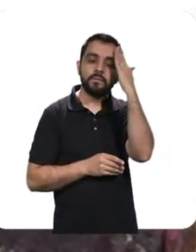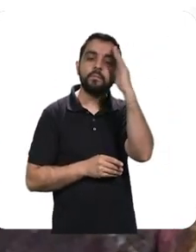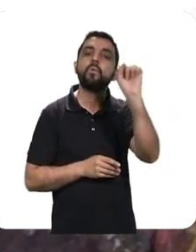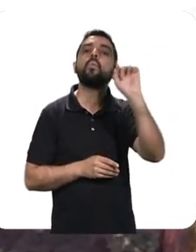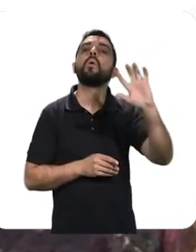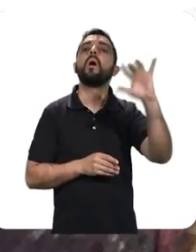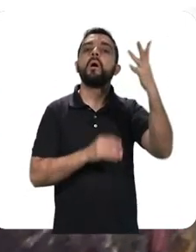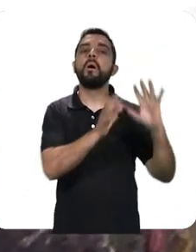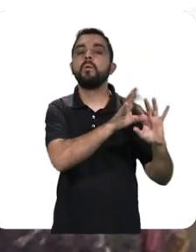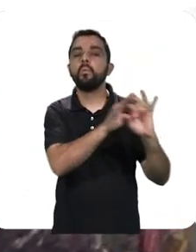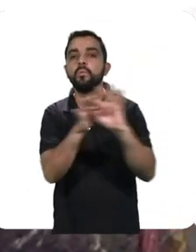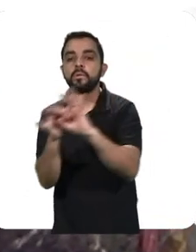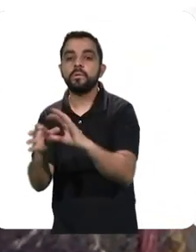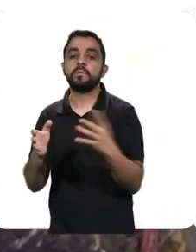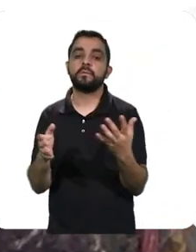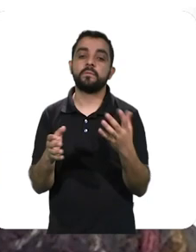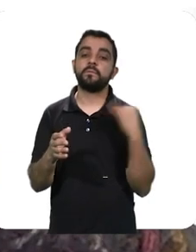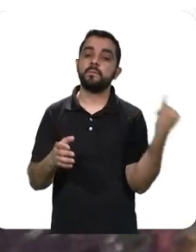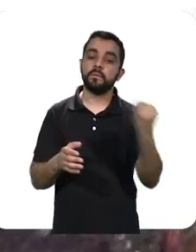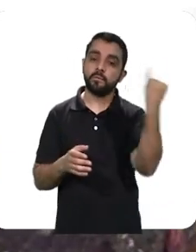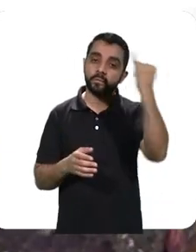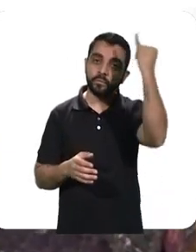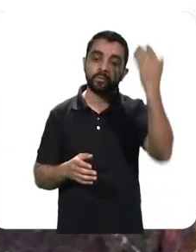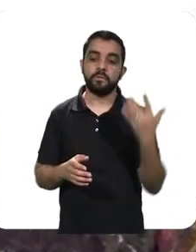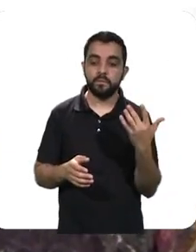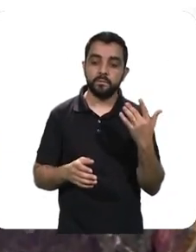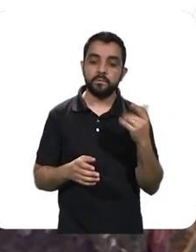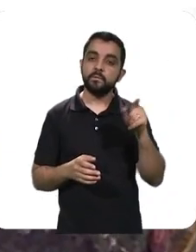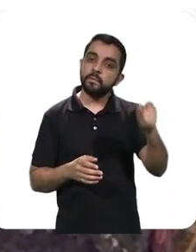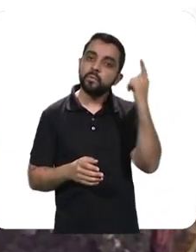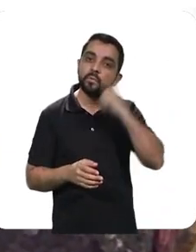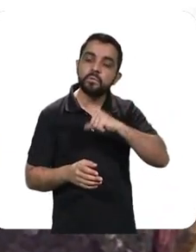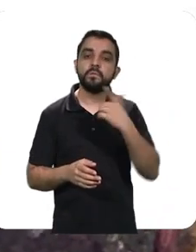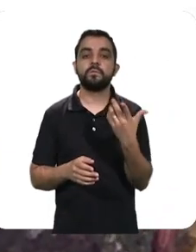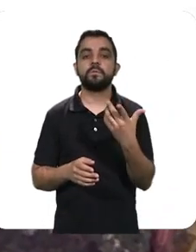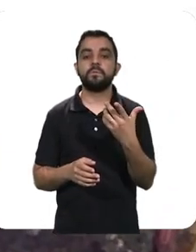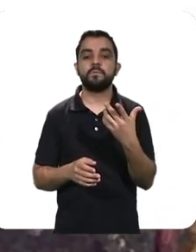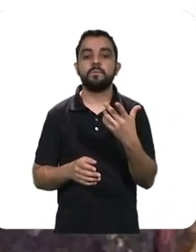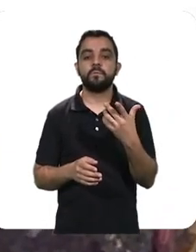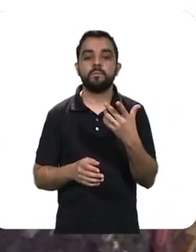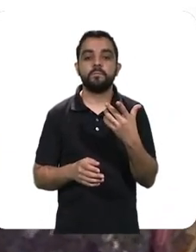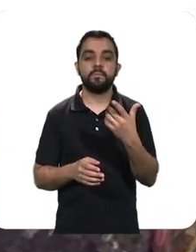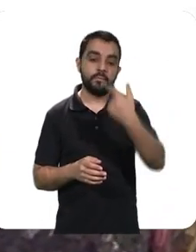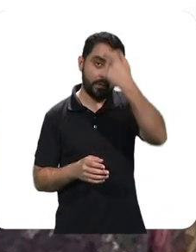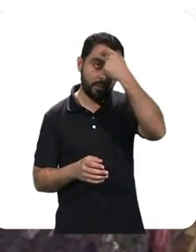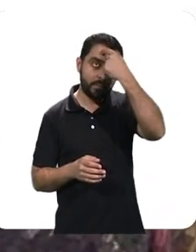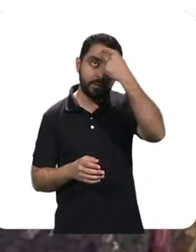que acontece ao seu redor, isso é importante para que ela